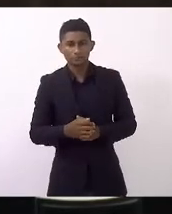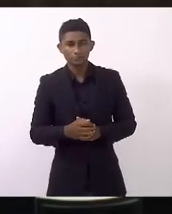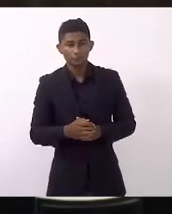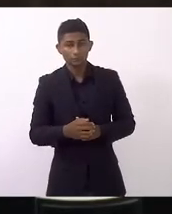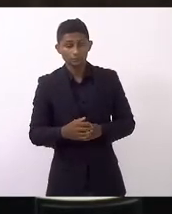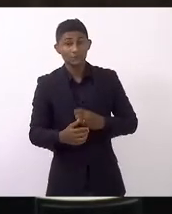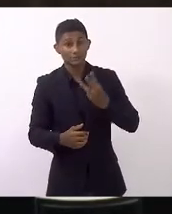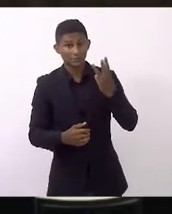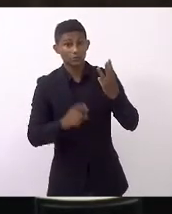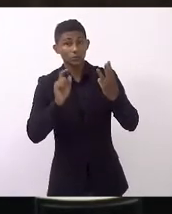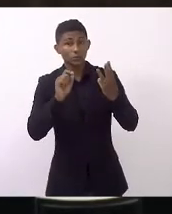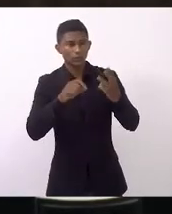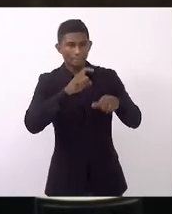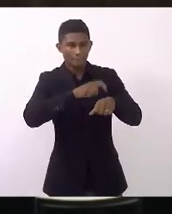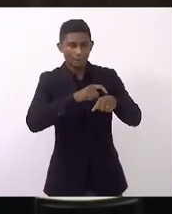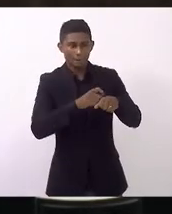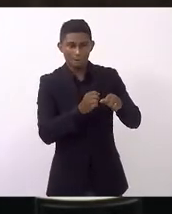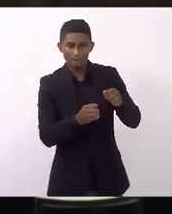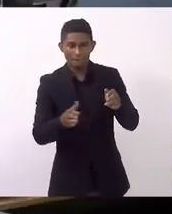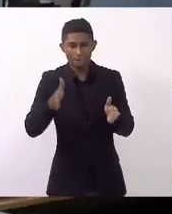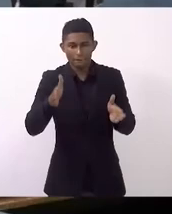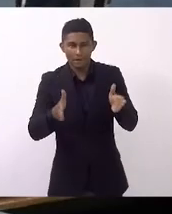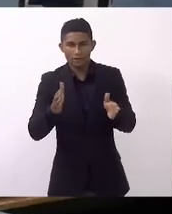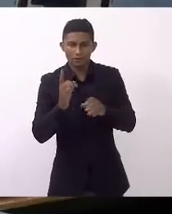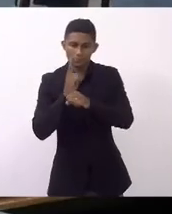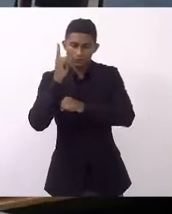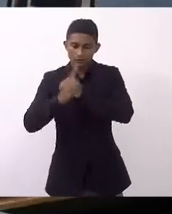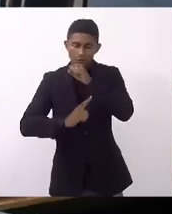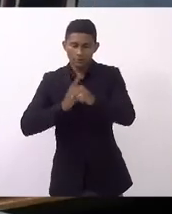prorrogou o prazo para um ano.